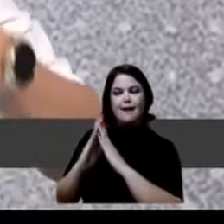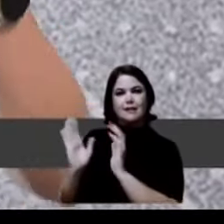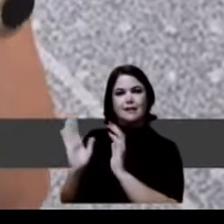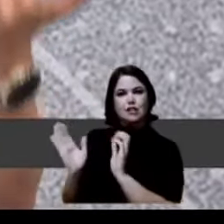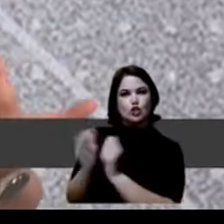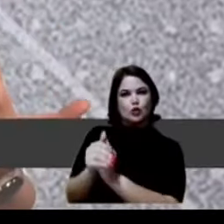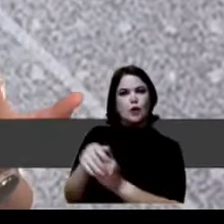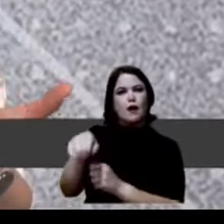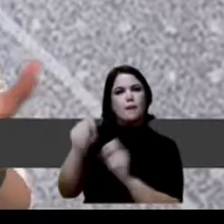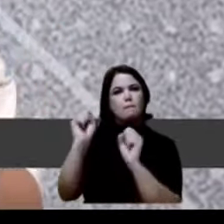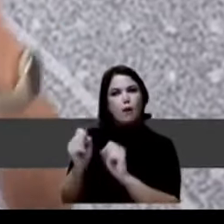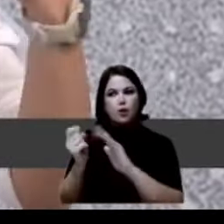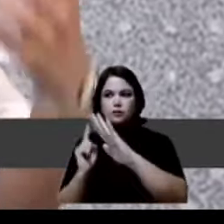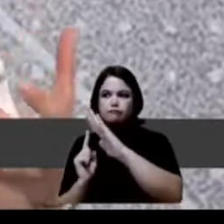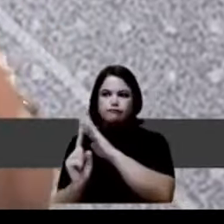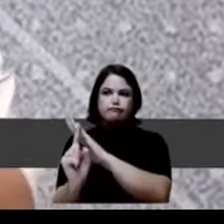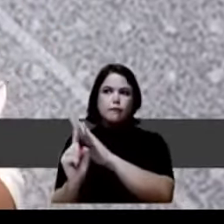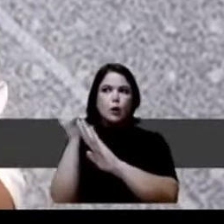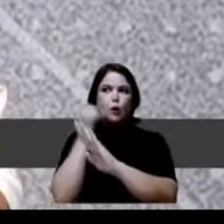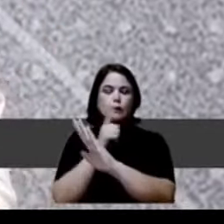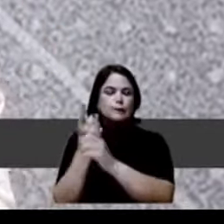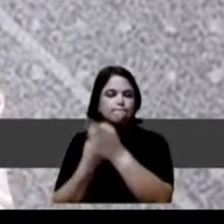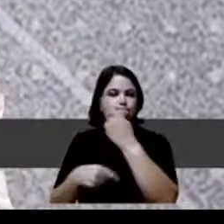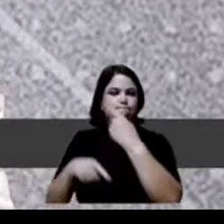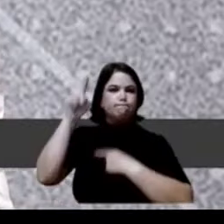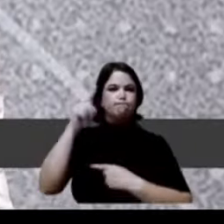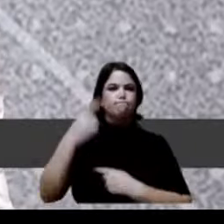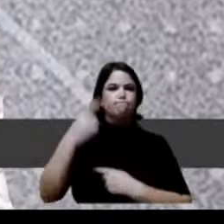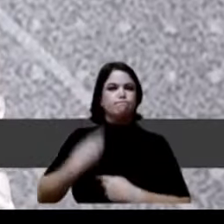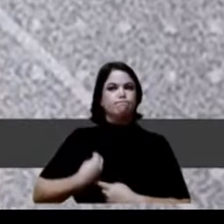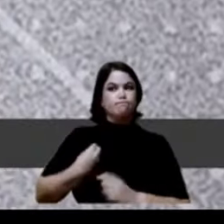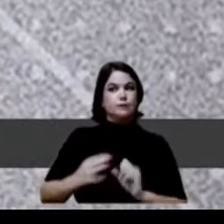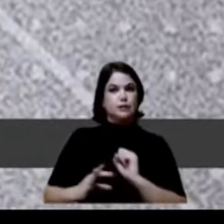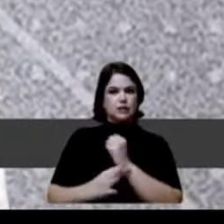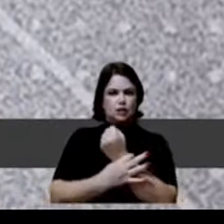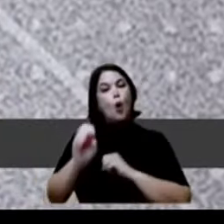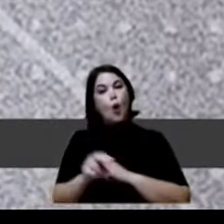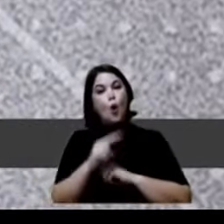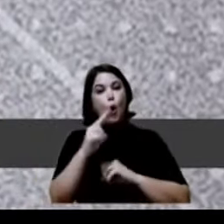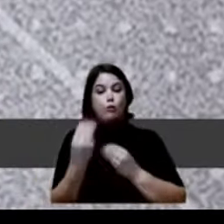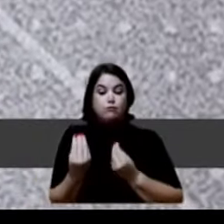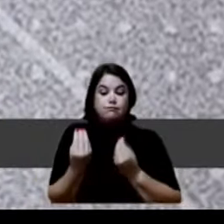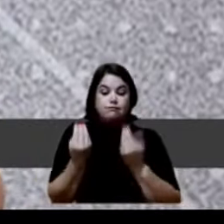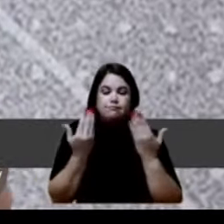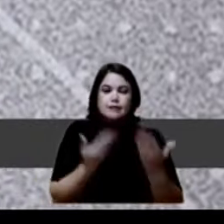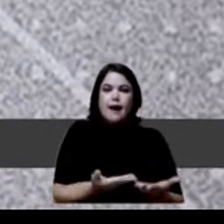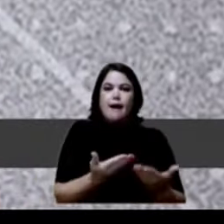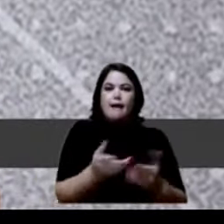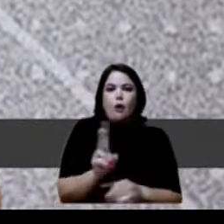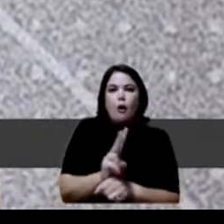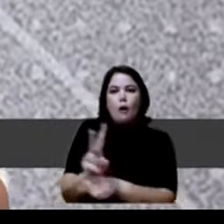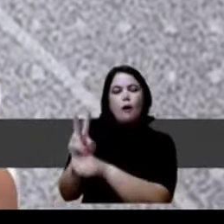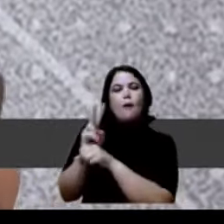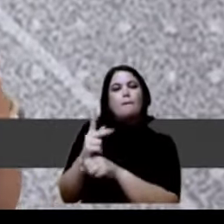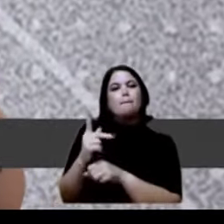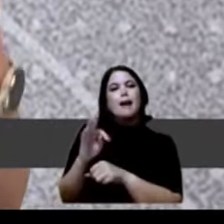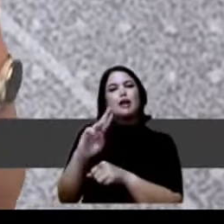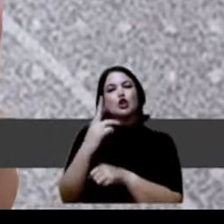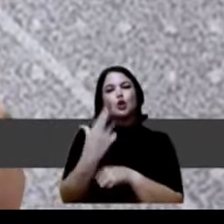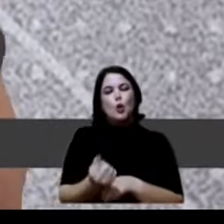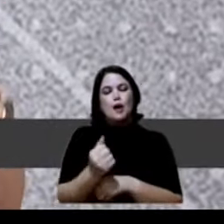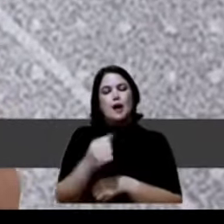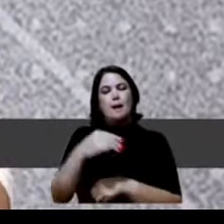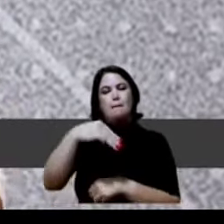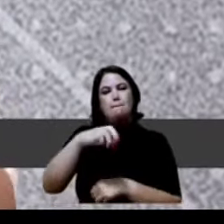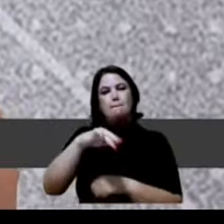possam estar até se reerguerem e estarem seguras, seja garantindo a Patrulha Maria da Penha. Nós temos hoje menos